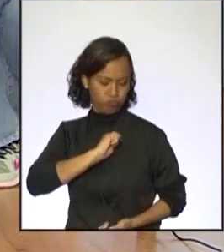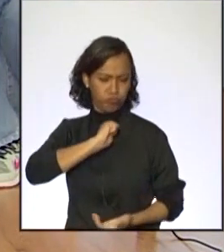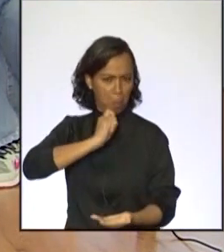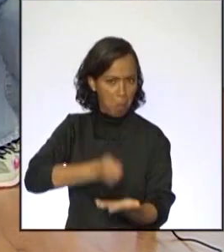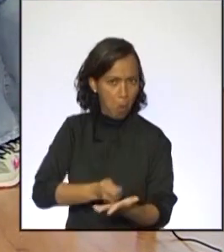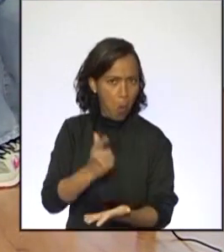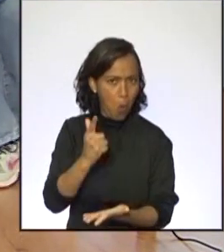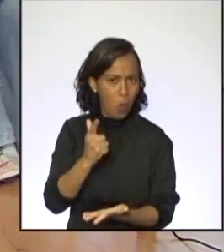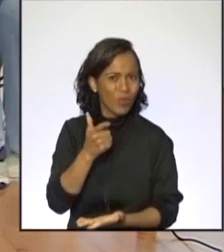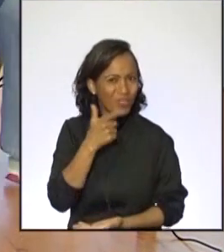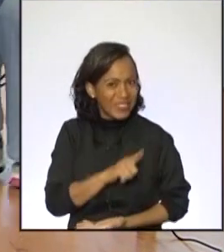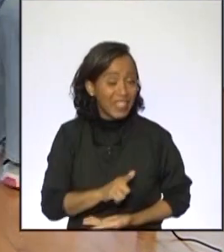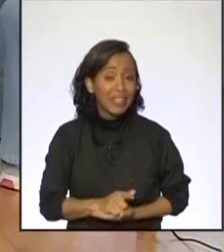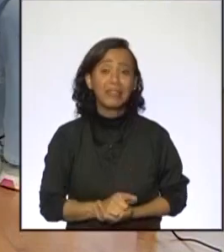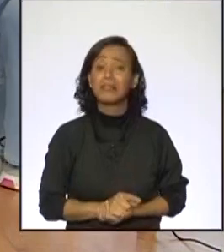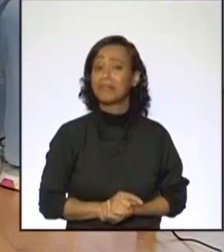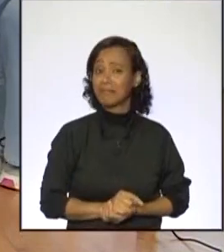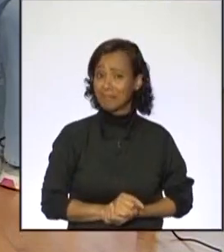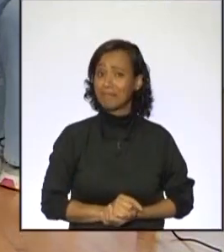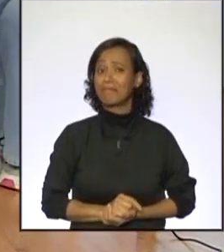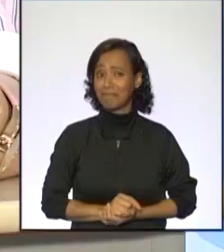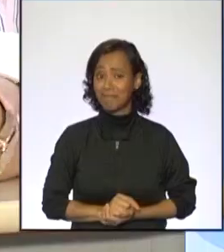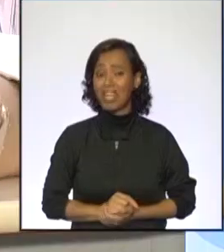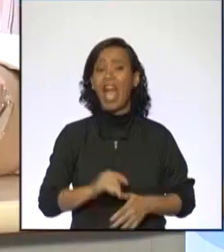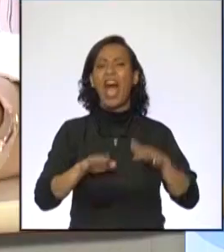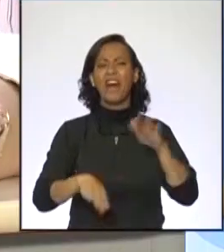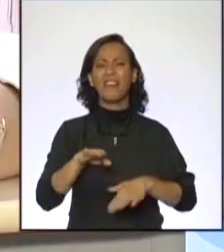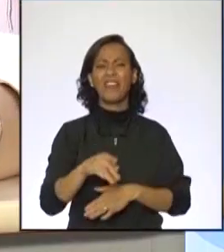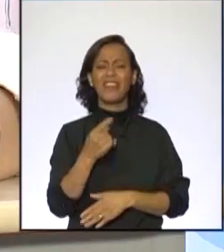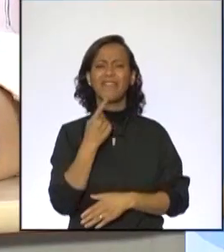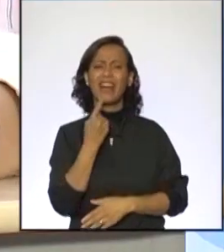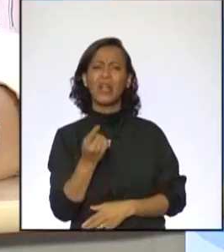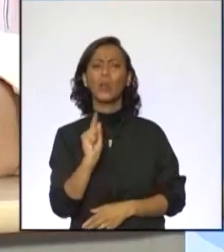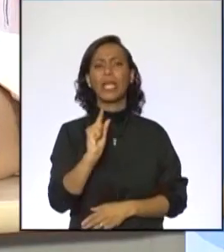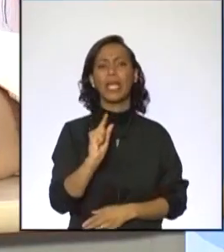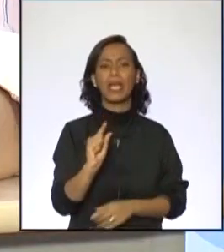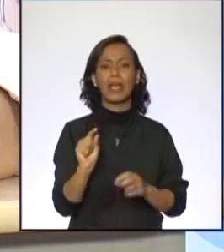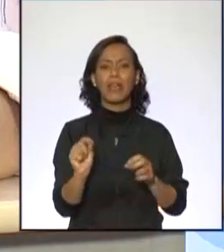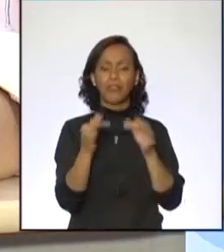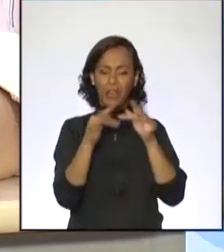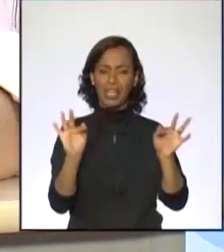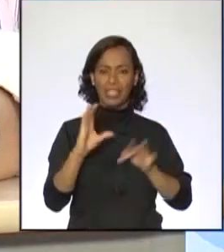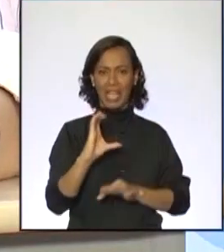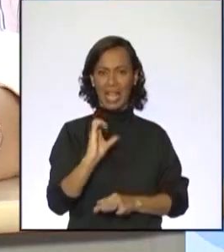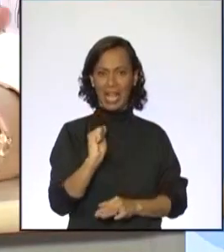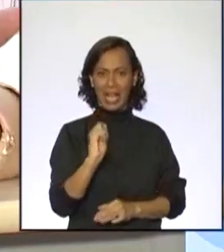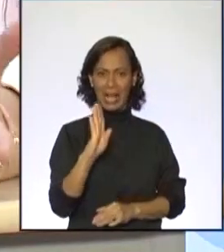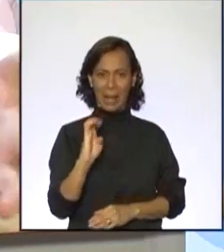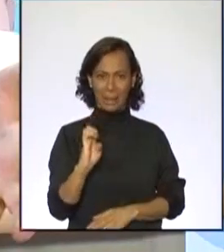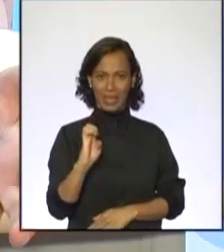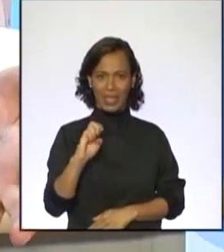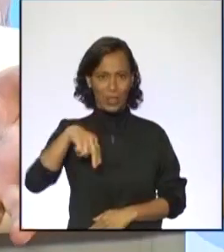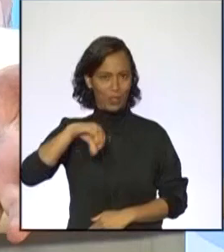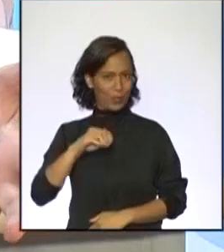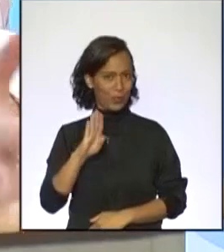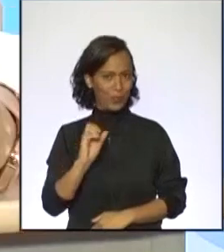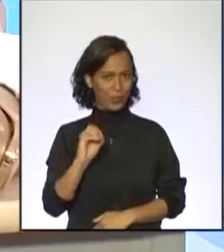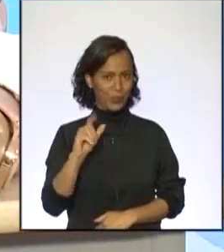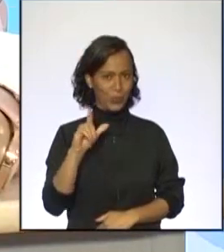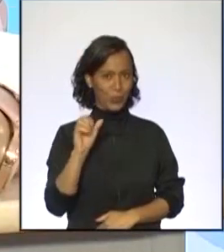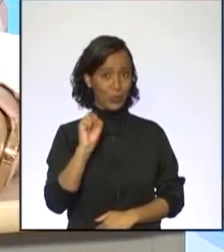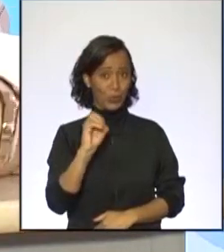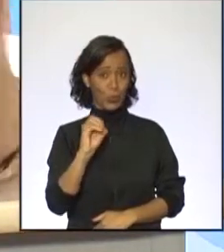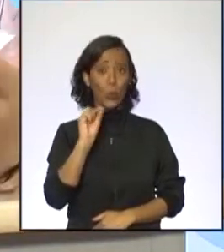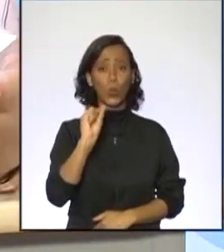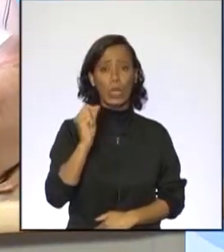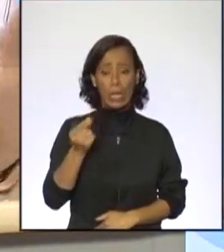que os nossos alunos também devem ouvir, mas para quem não entende, caber no bolso é ser um preço conveniente, que a gente consiga pagar, que não seja